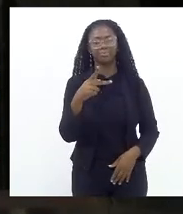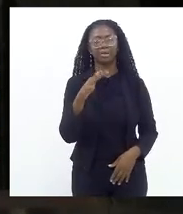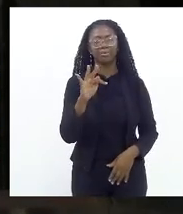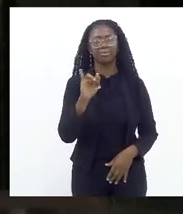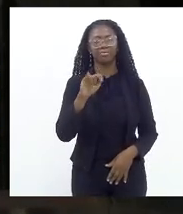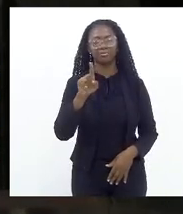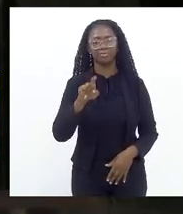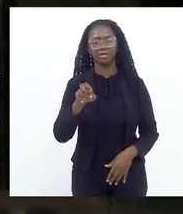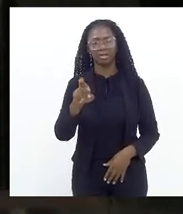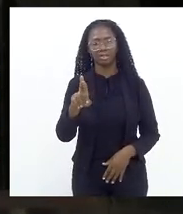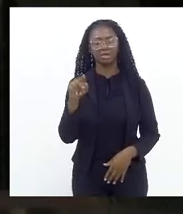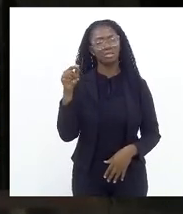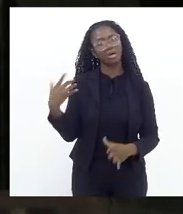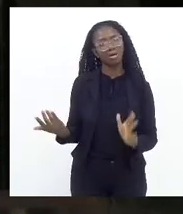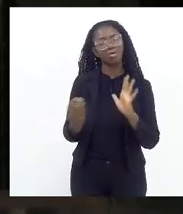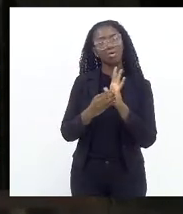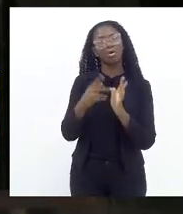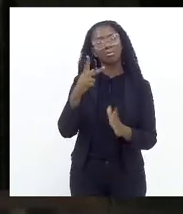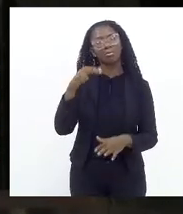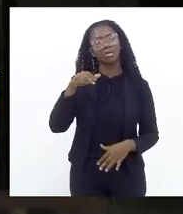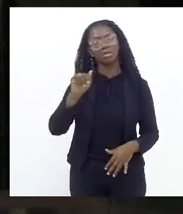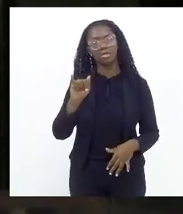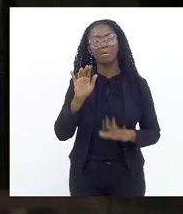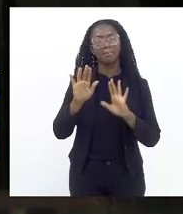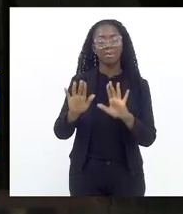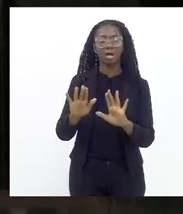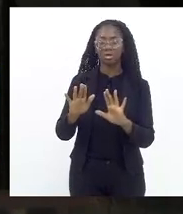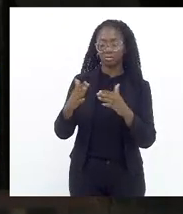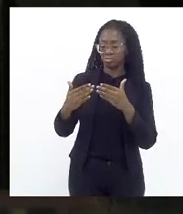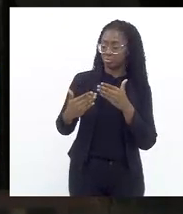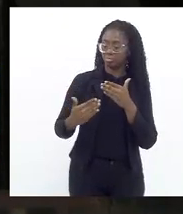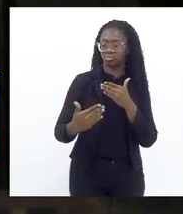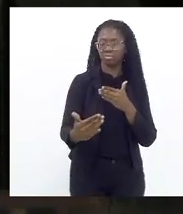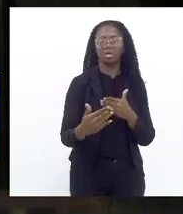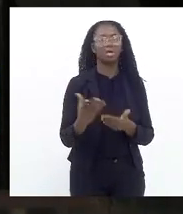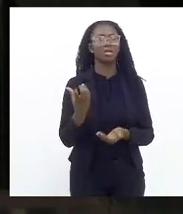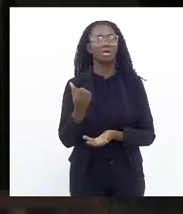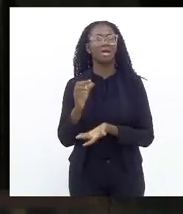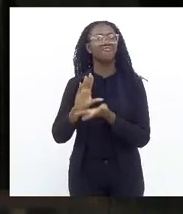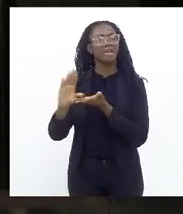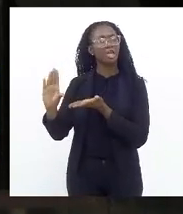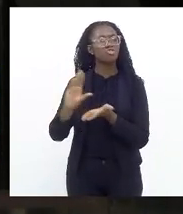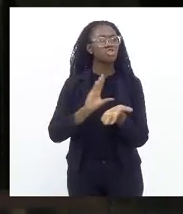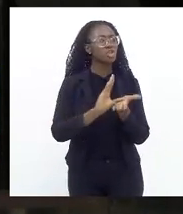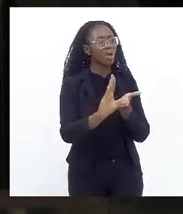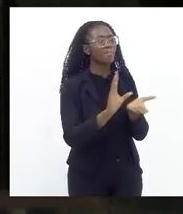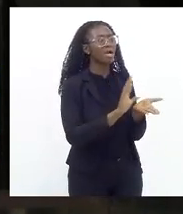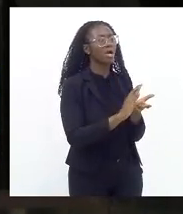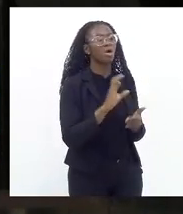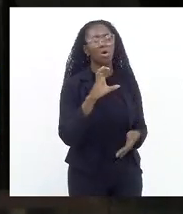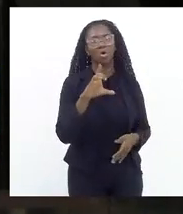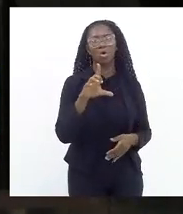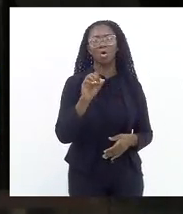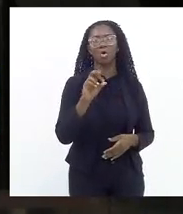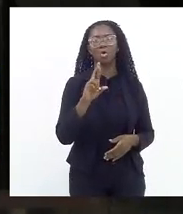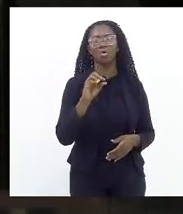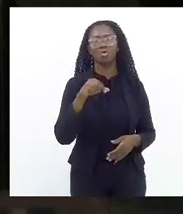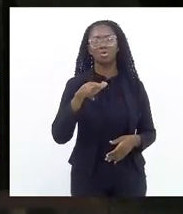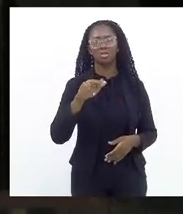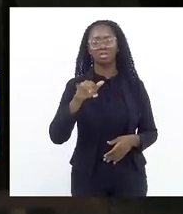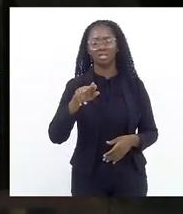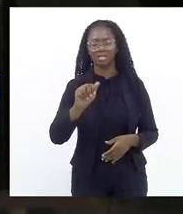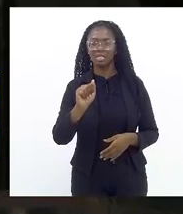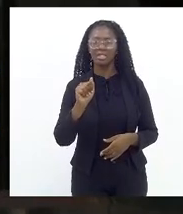no programa de imunização do Ministério da Saúde. Enquanto isso, investimentos em cloroquina, investimentos em